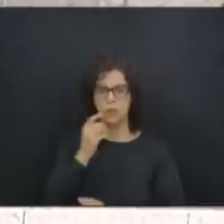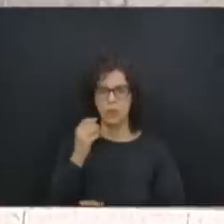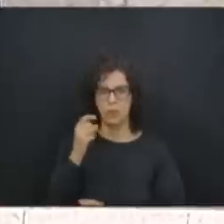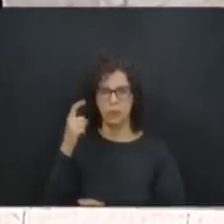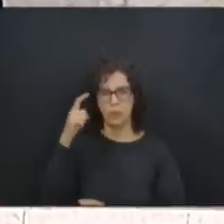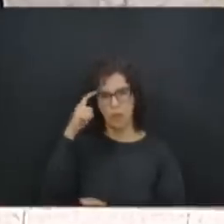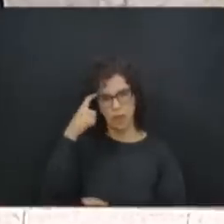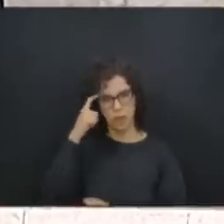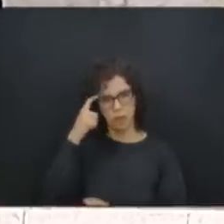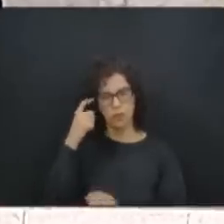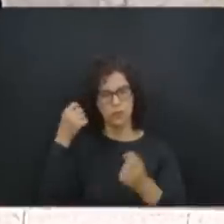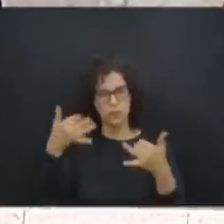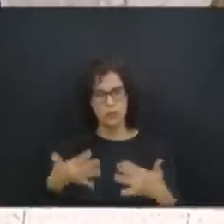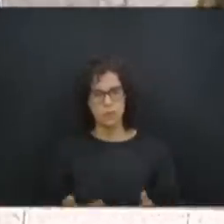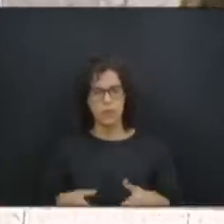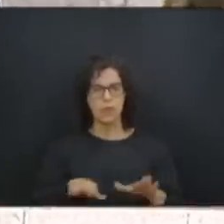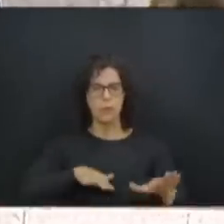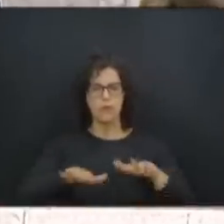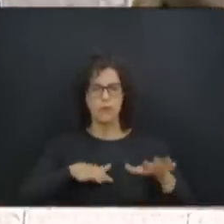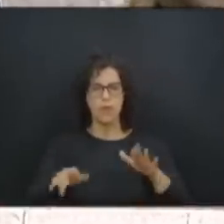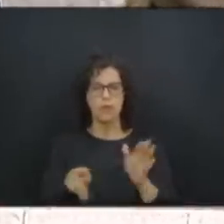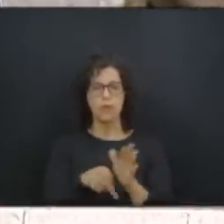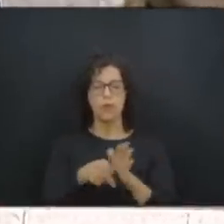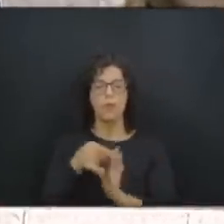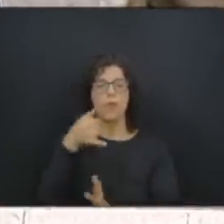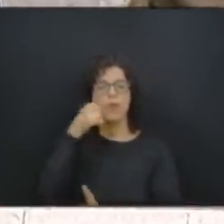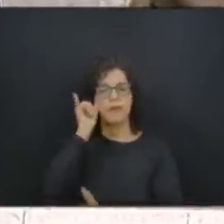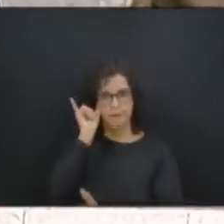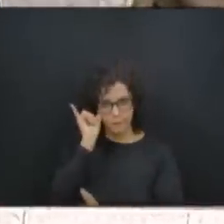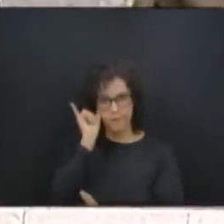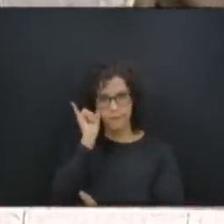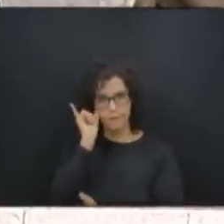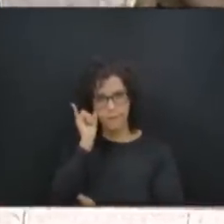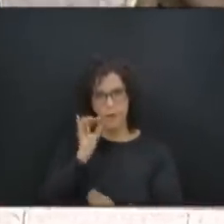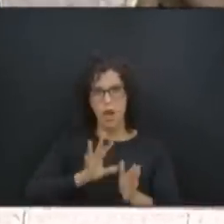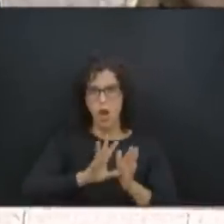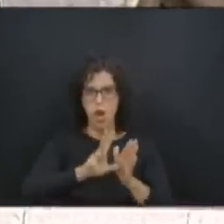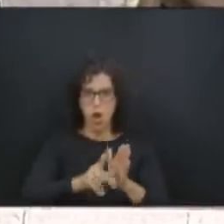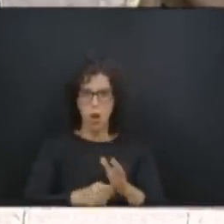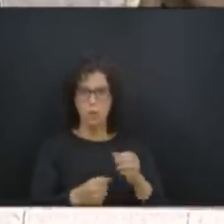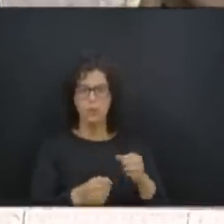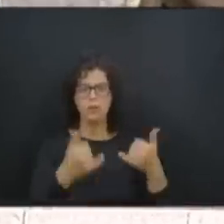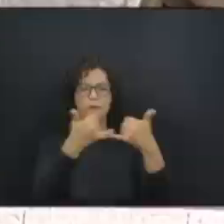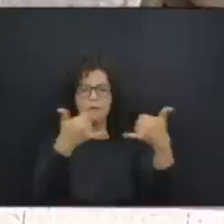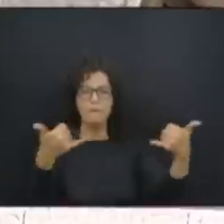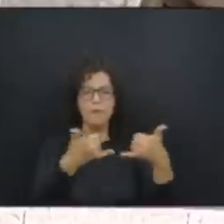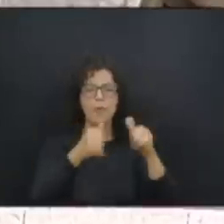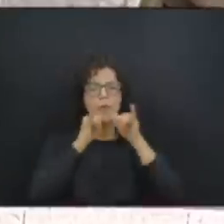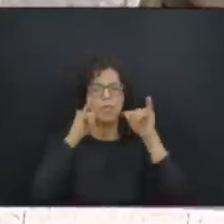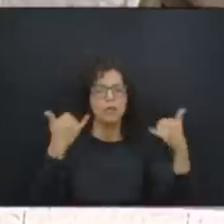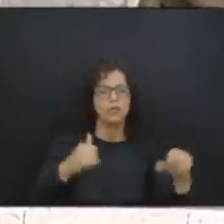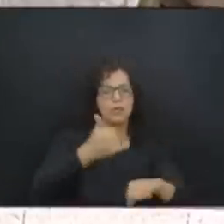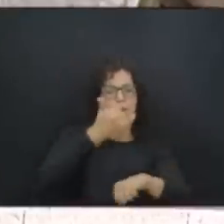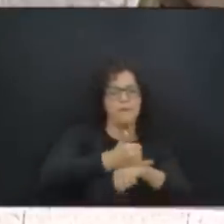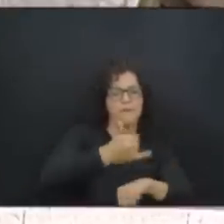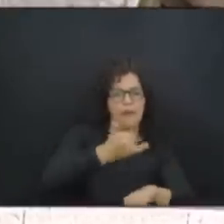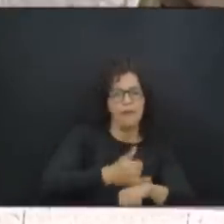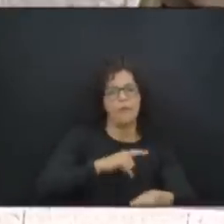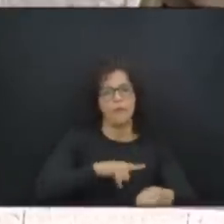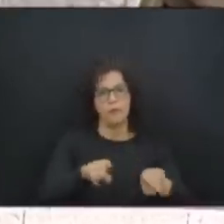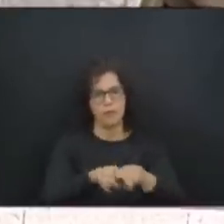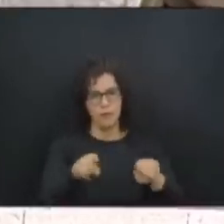que disse foi sobre a campanha Estadual de Prevenção e combate ao furto e roubos e cabos fios metálicos